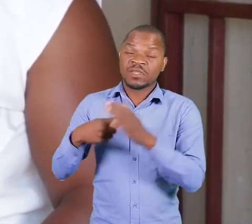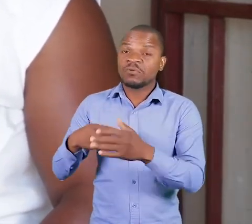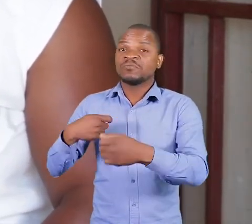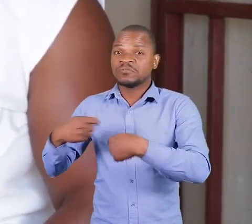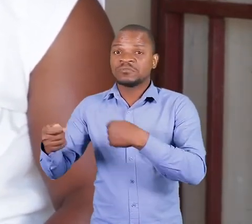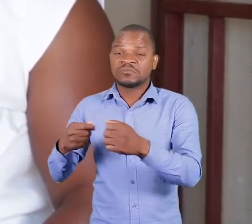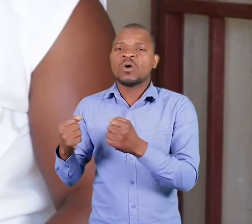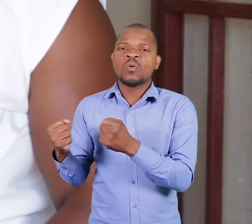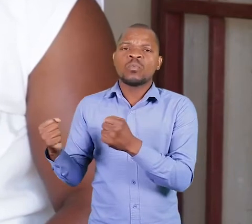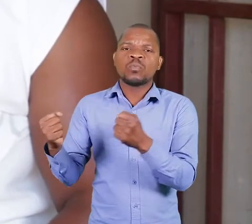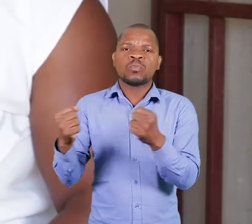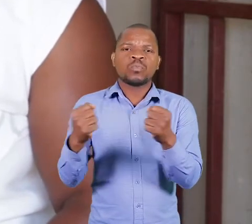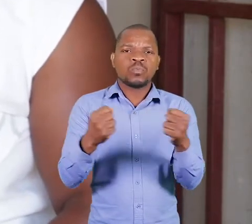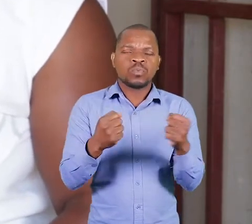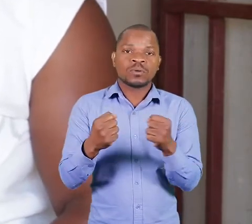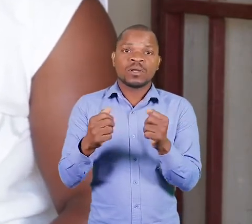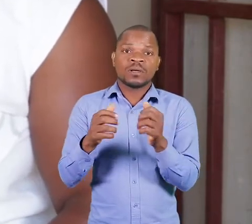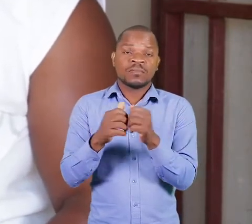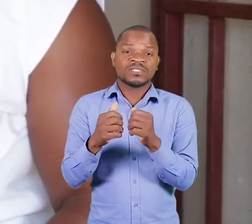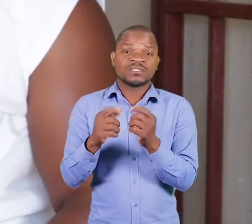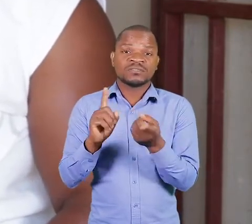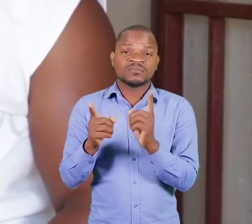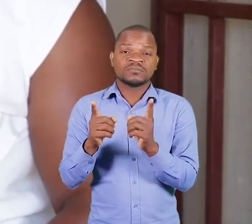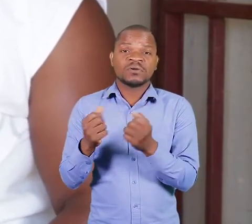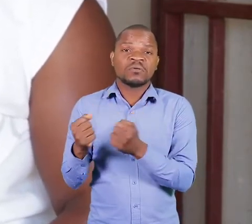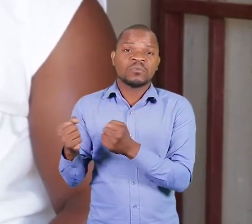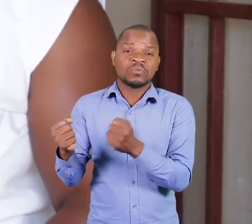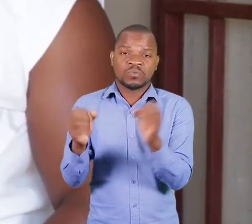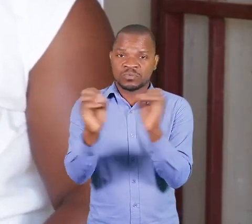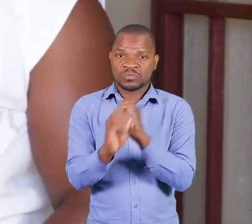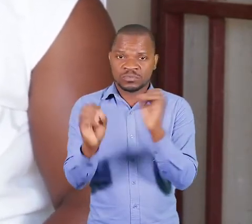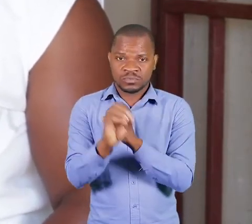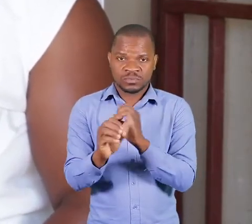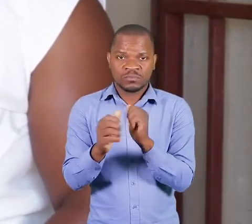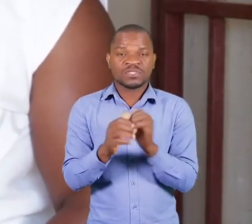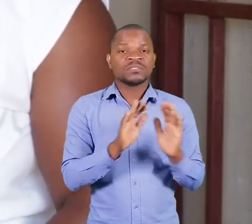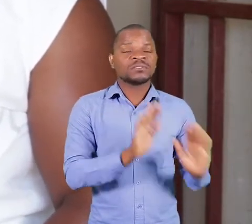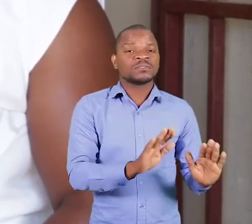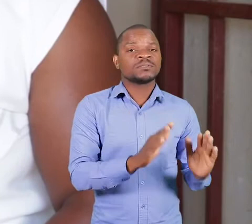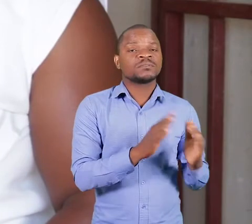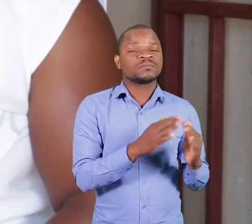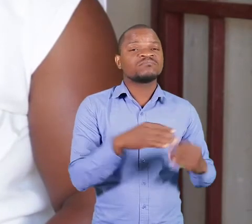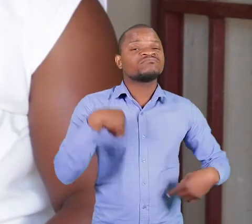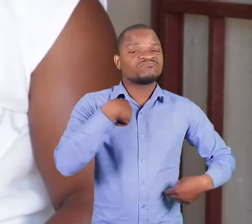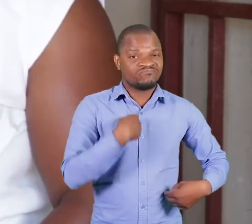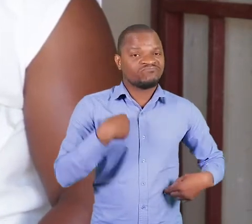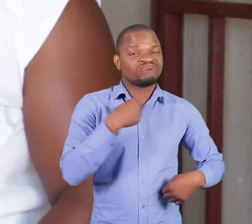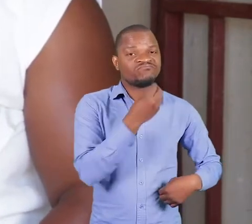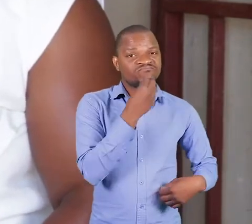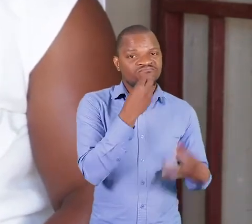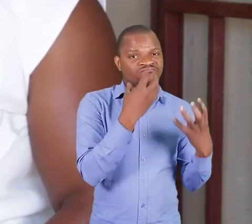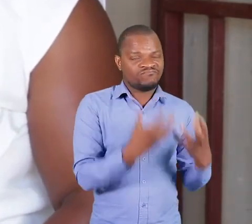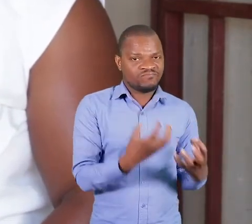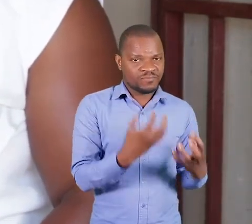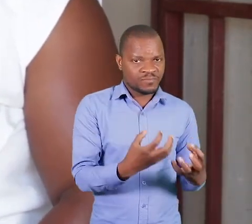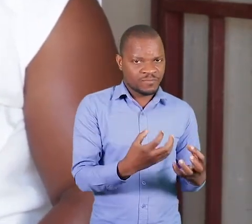não conseguisse sair com o carro nesse dia ou nessa semana, a gente passava alguma